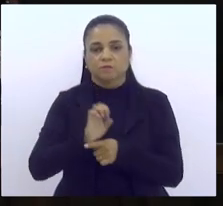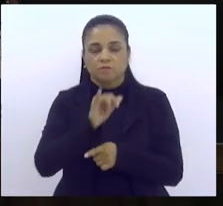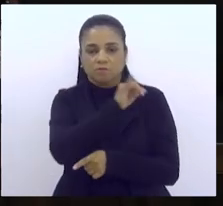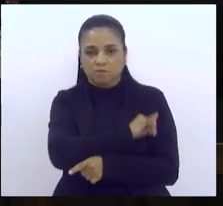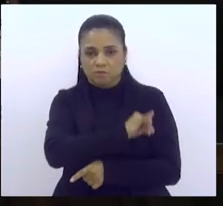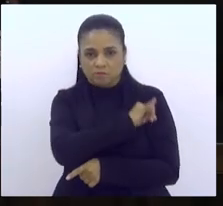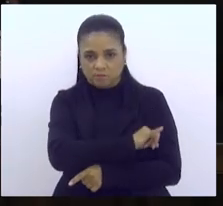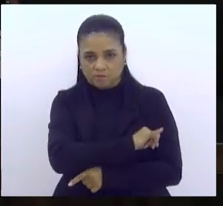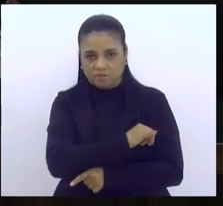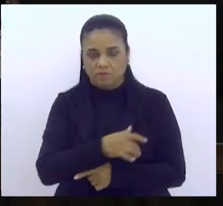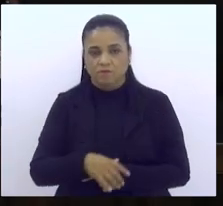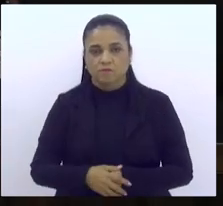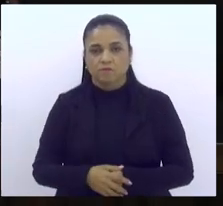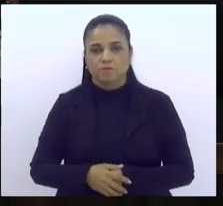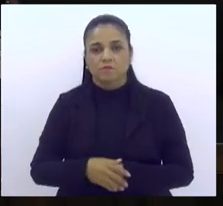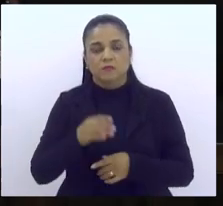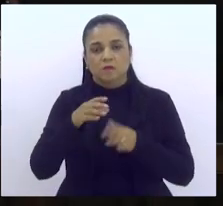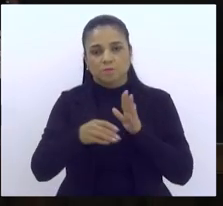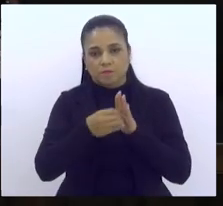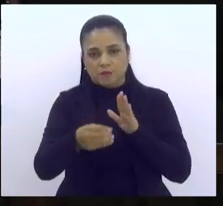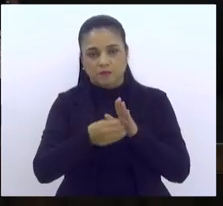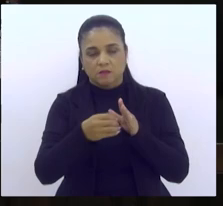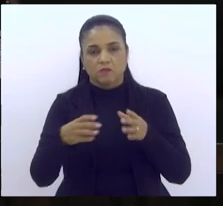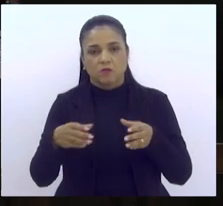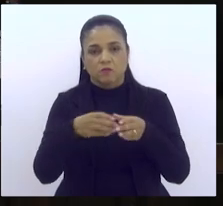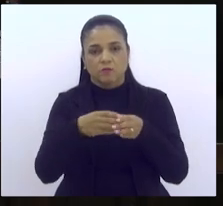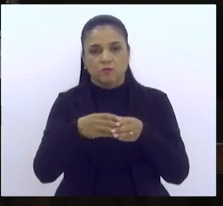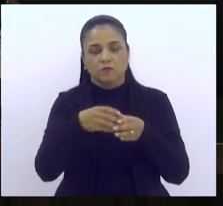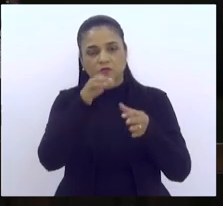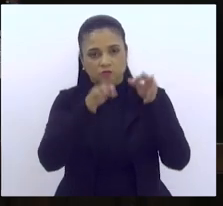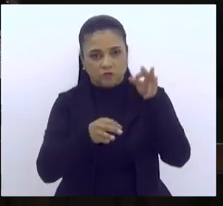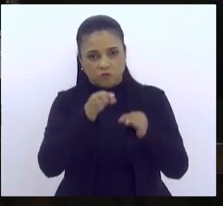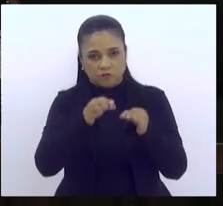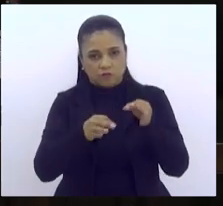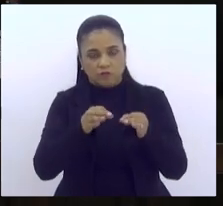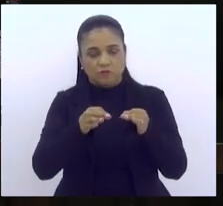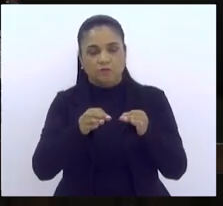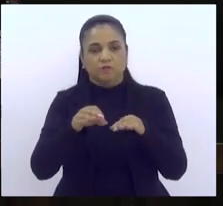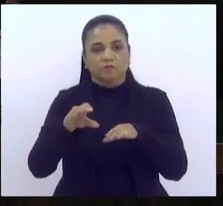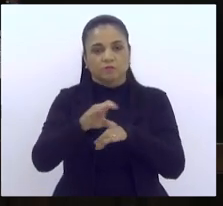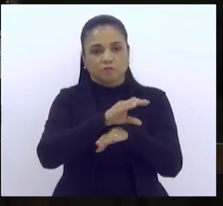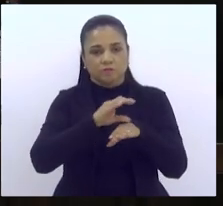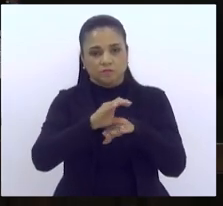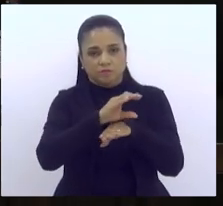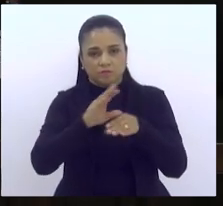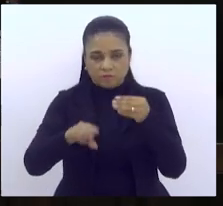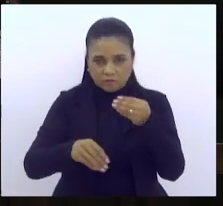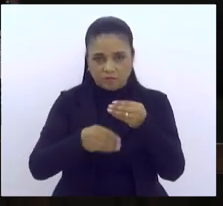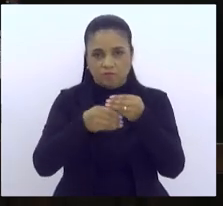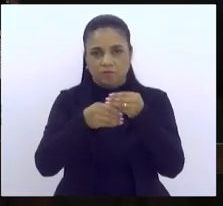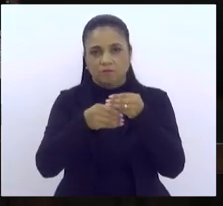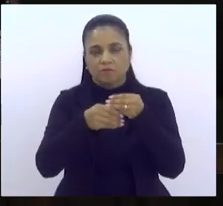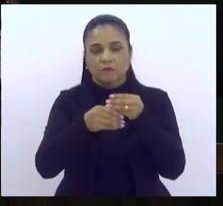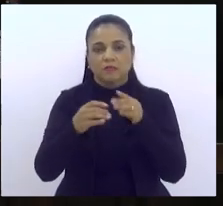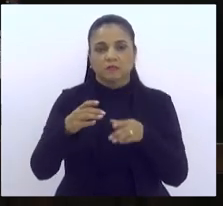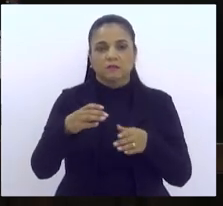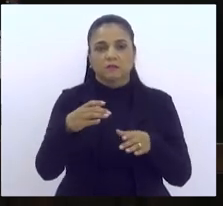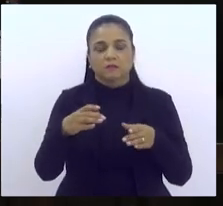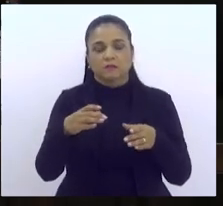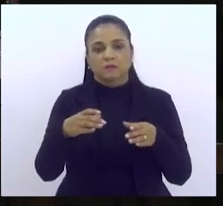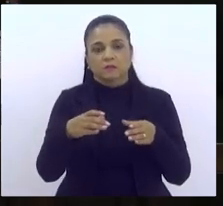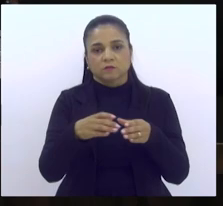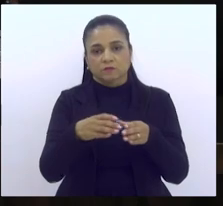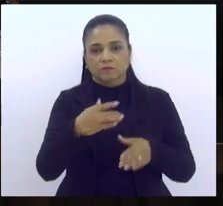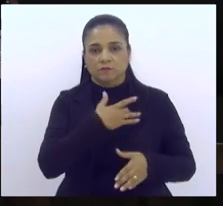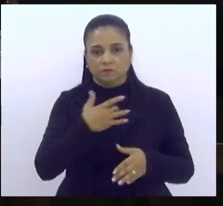Janeiro. Pareceres das comissões Constituição e Justiça pela constitucionalidade com emendas, de Saúde favorável,